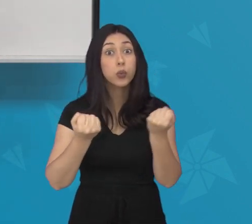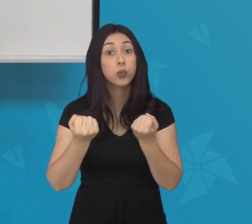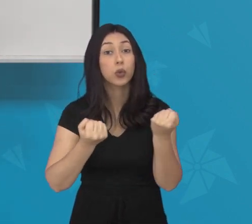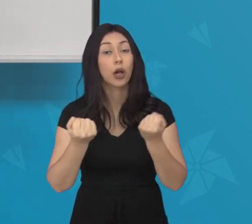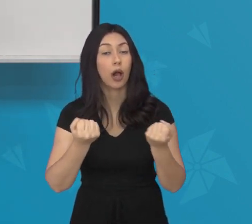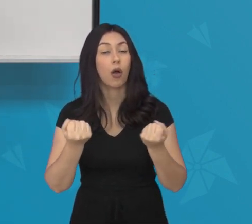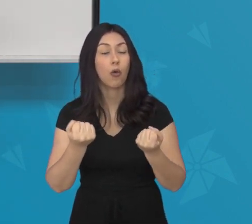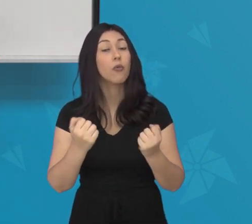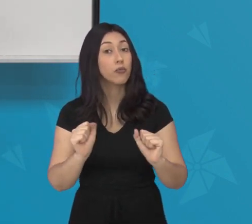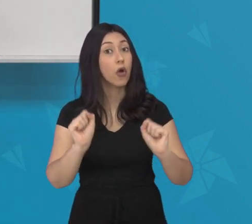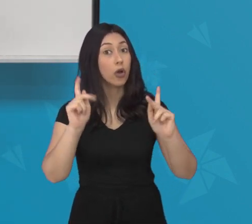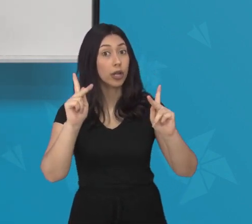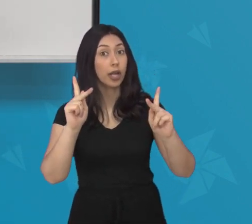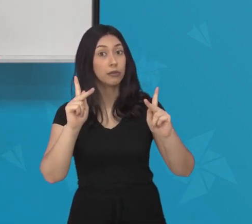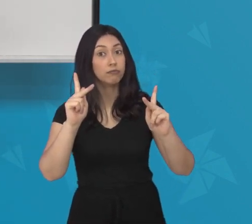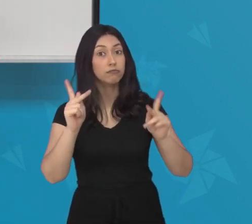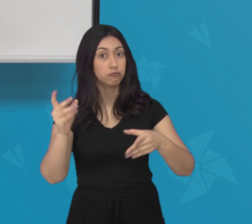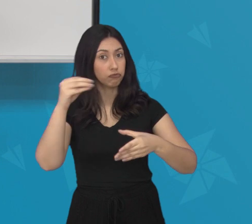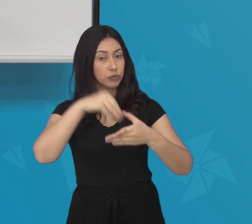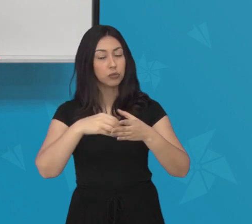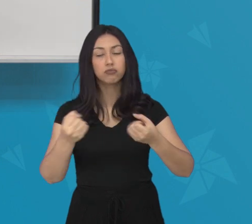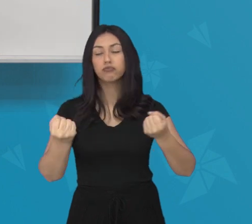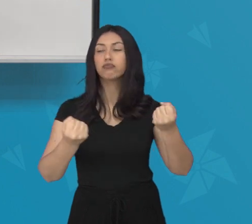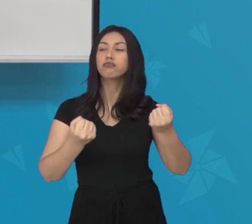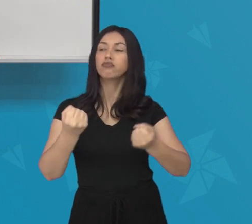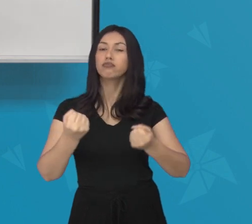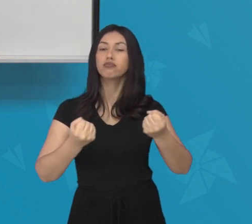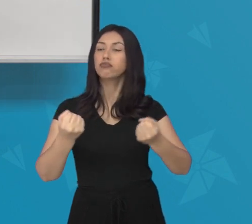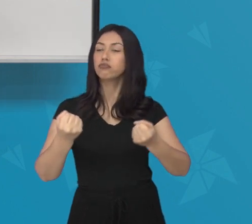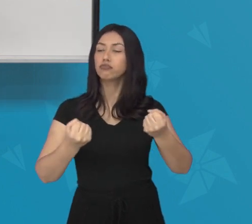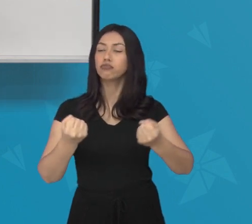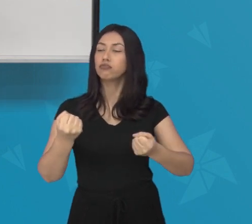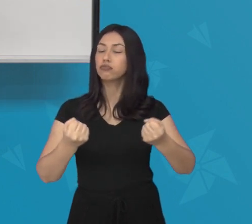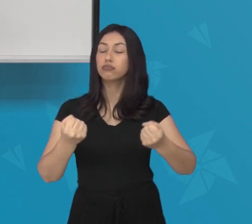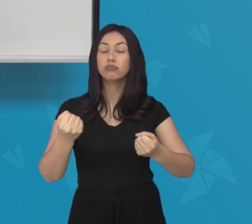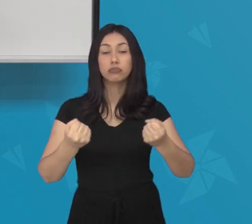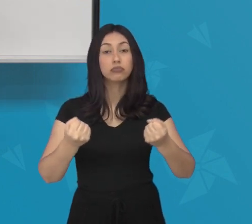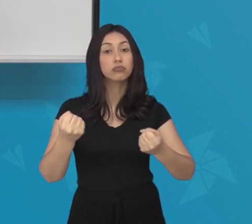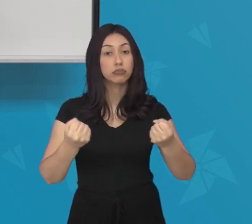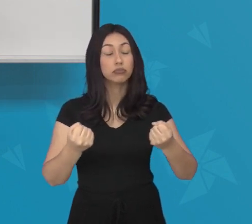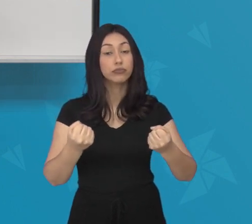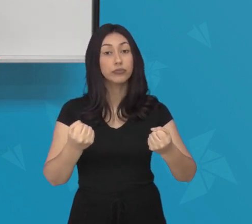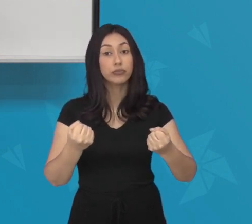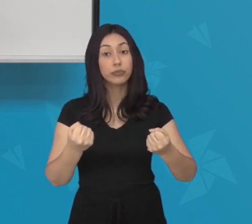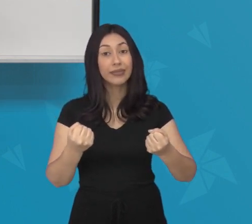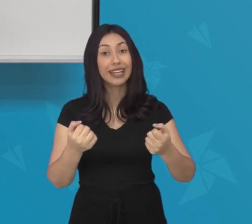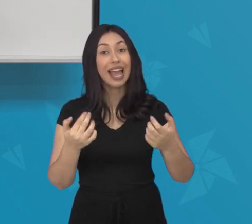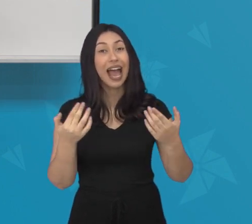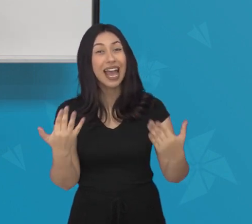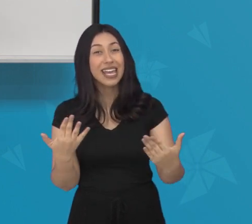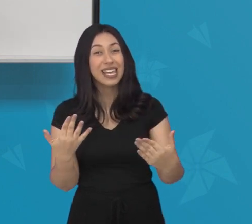carro, beleza? Você está dentro de um carro e você é o motorista. Você pega em um determinado